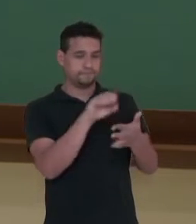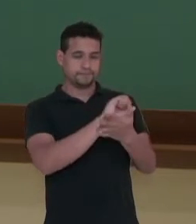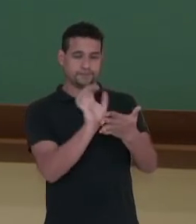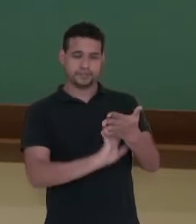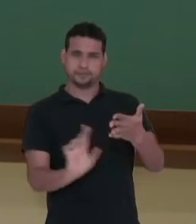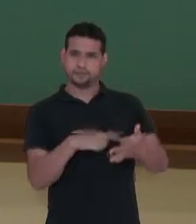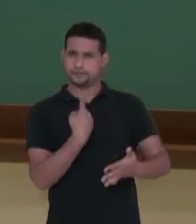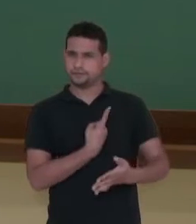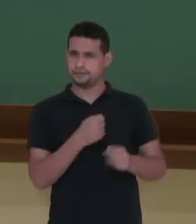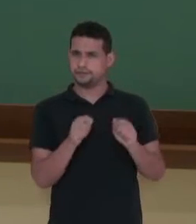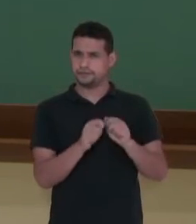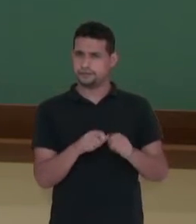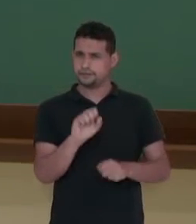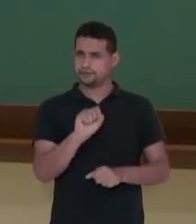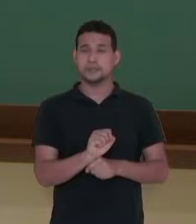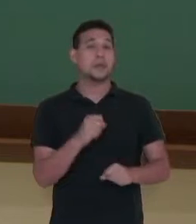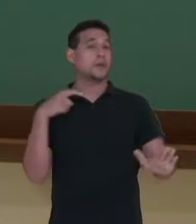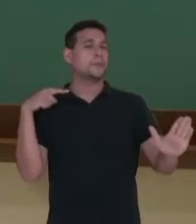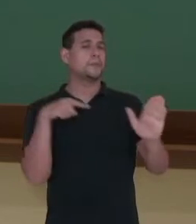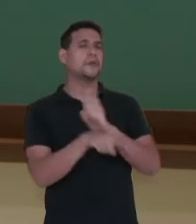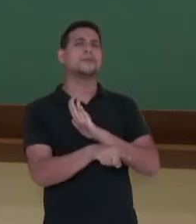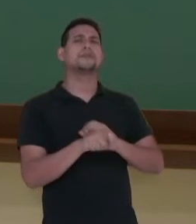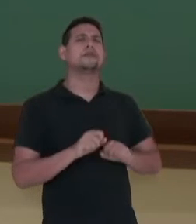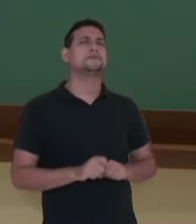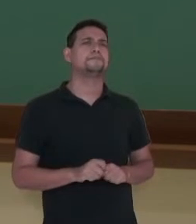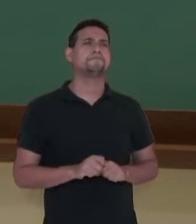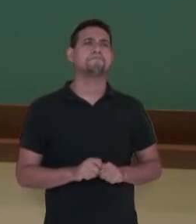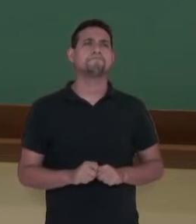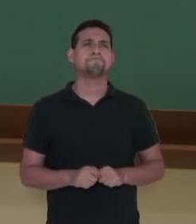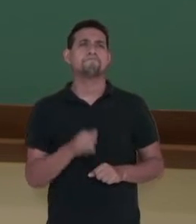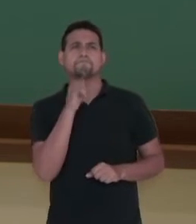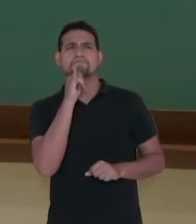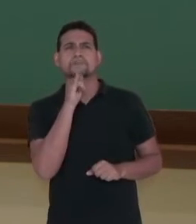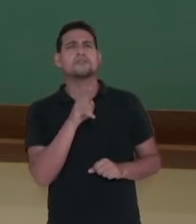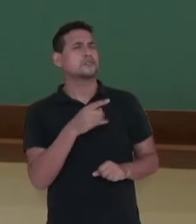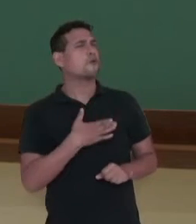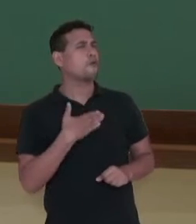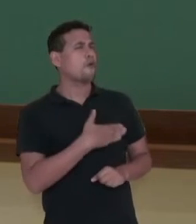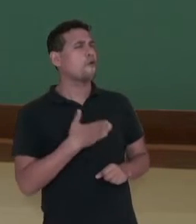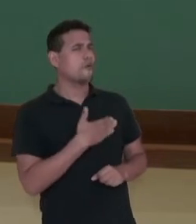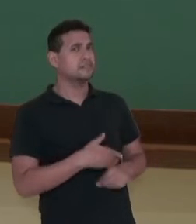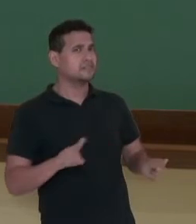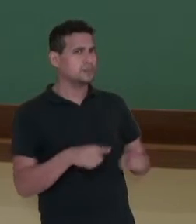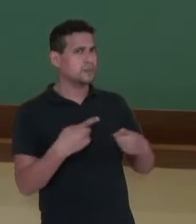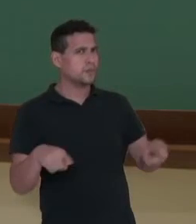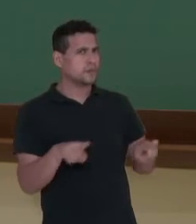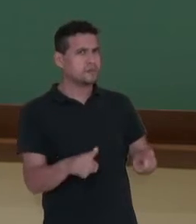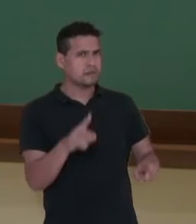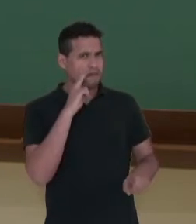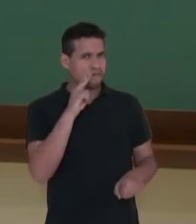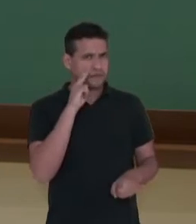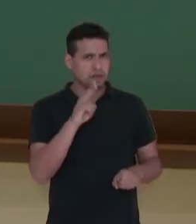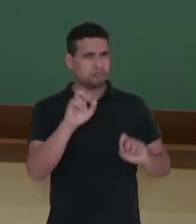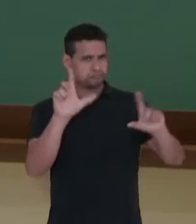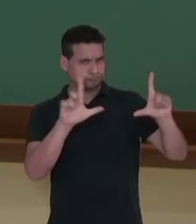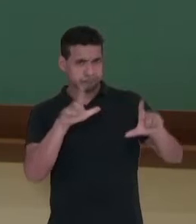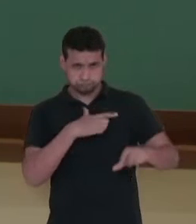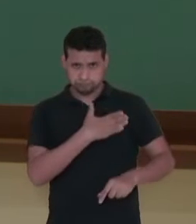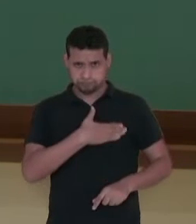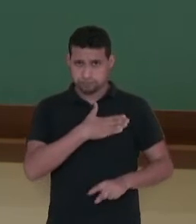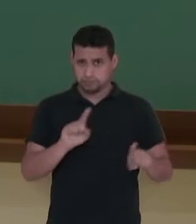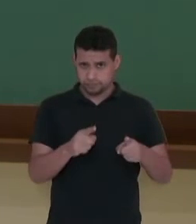atividade. La pregunta es, ¿te gusta oír música? Tú vas a contestar ahí en lengua española con tus